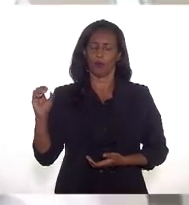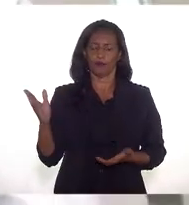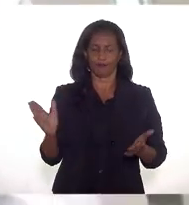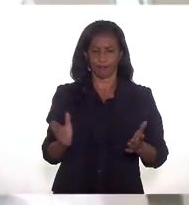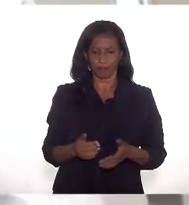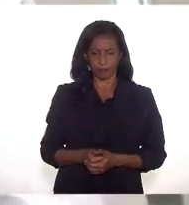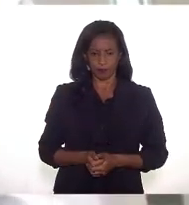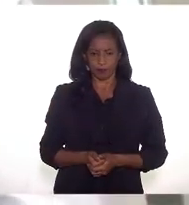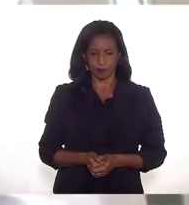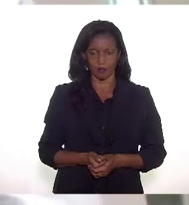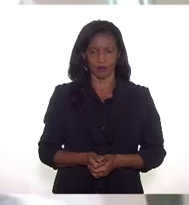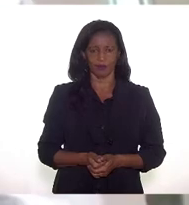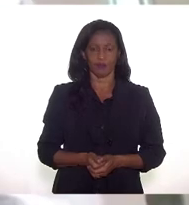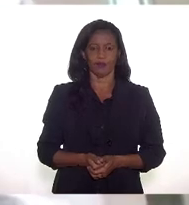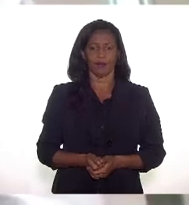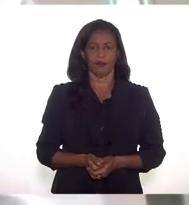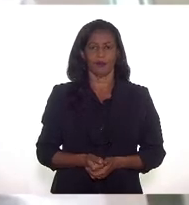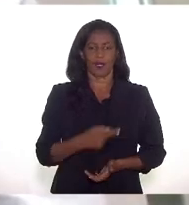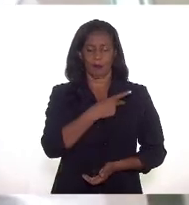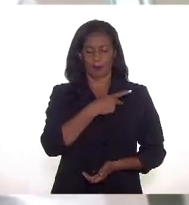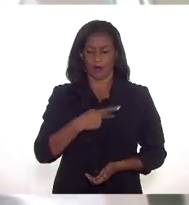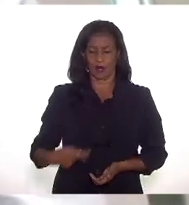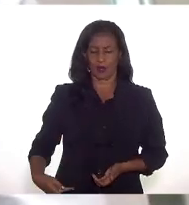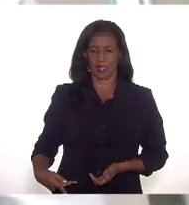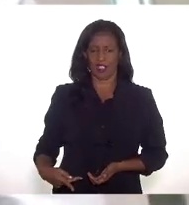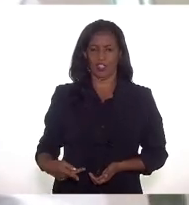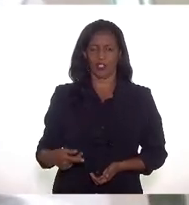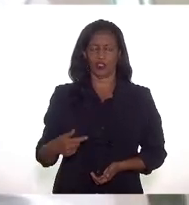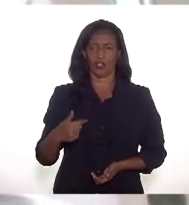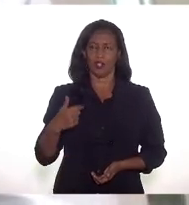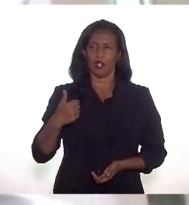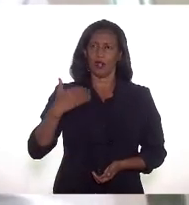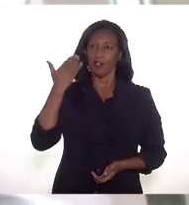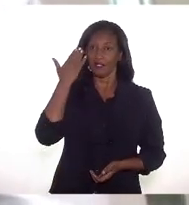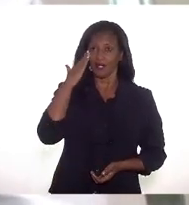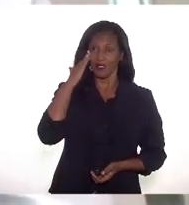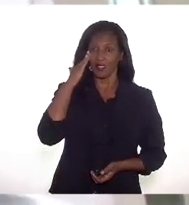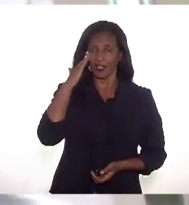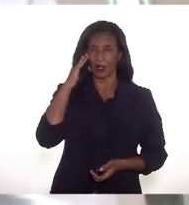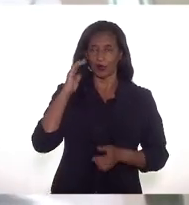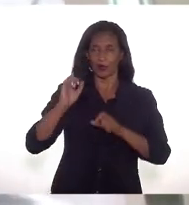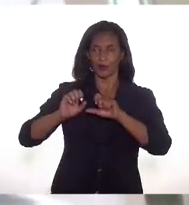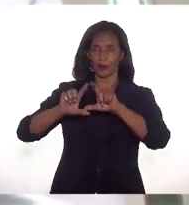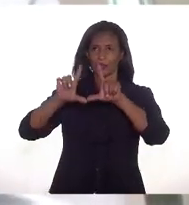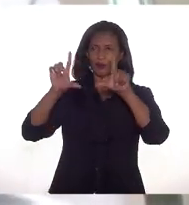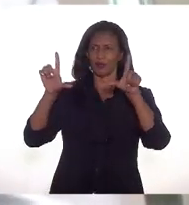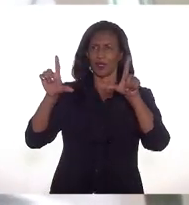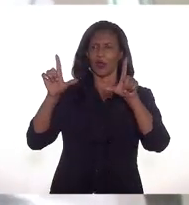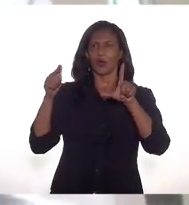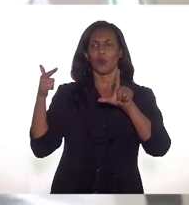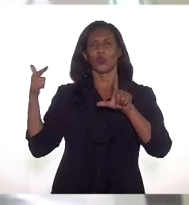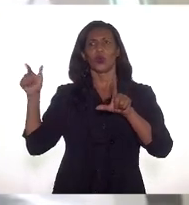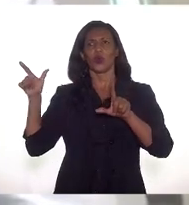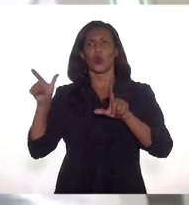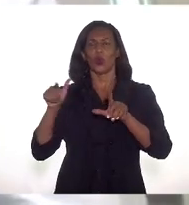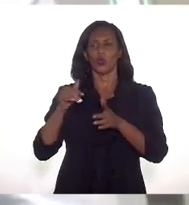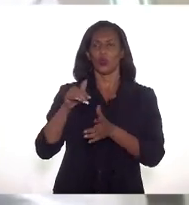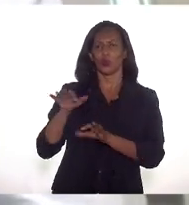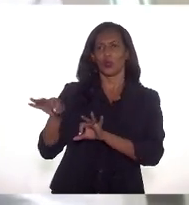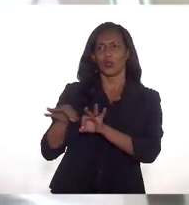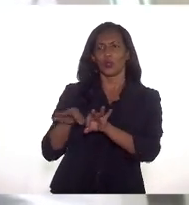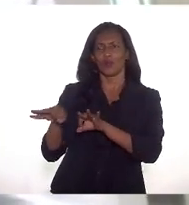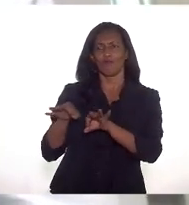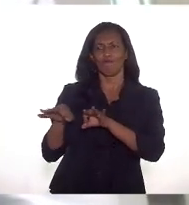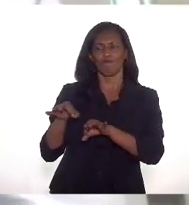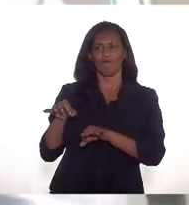Presidente, eu entendo que o ideal que começasse a apresentação fosse o secretário de Planejamento, pois a elaboração